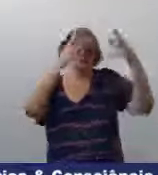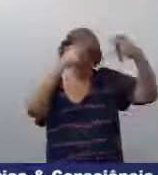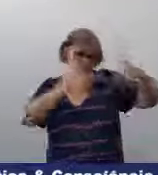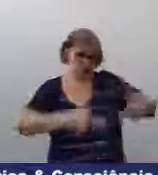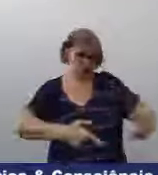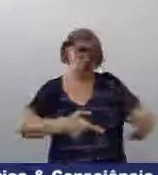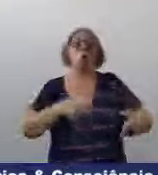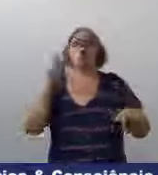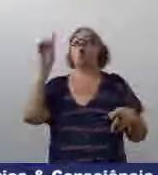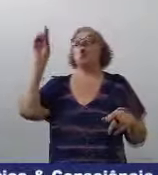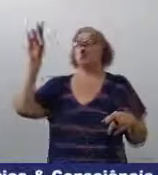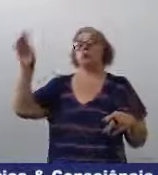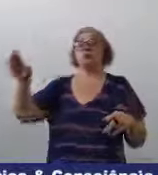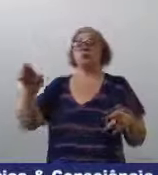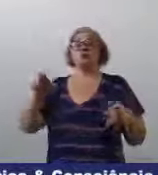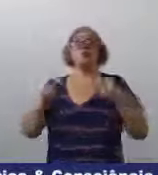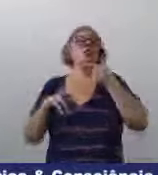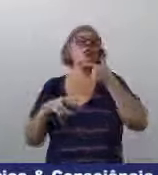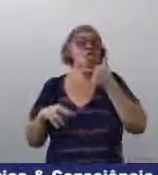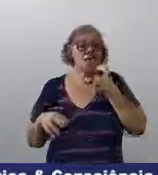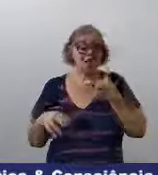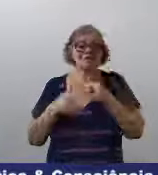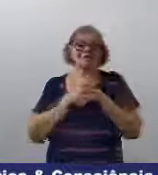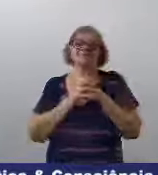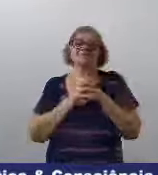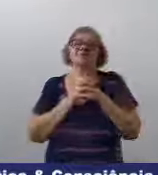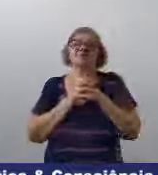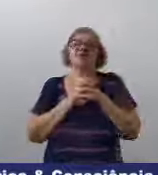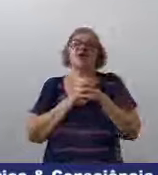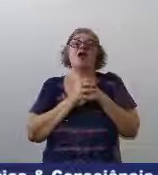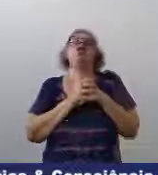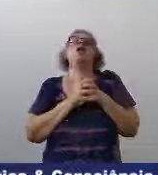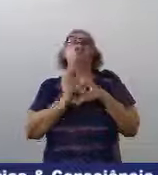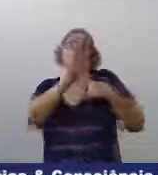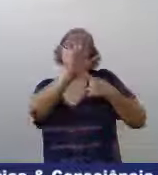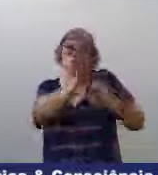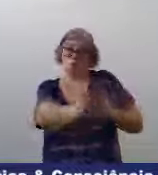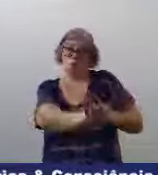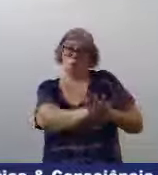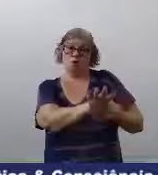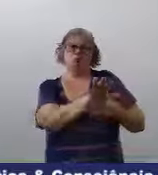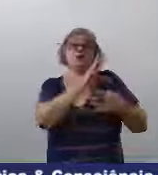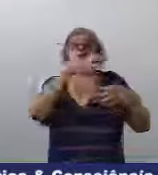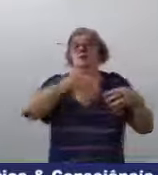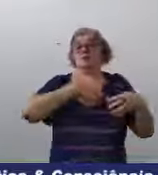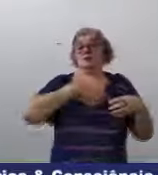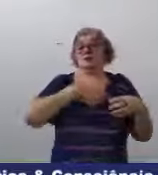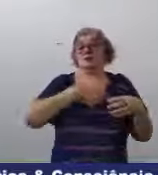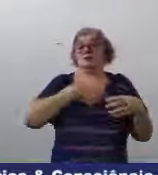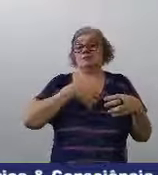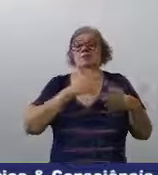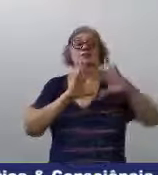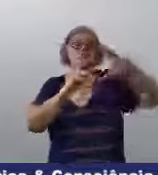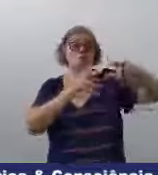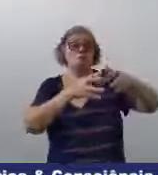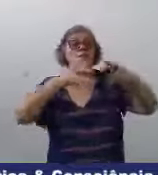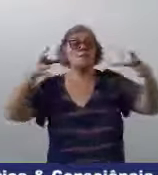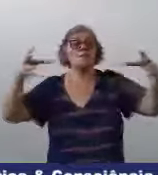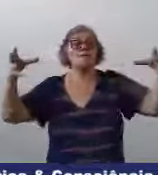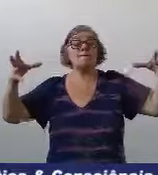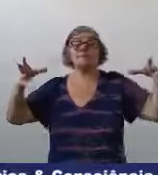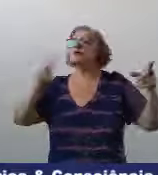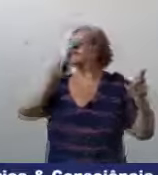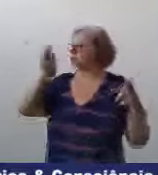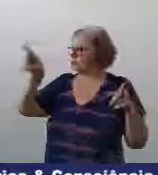ao Dr. Einstein, não, mas essa só constante pode ser mantida, porque interpretada da maneira B, ela mostra exatamente o crescimento